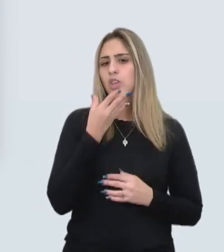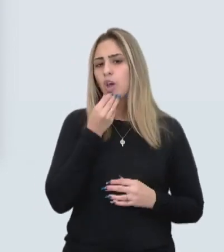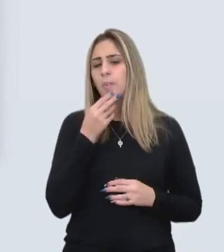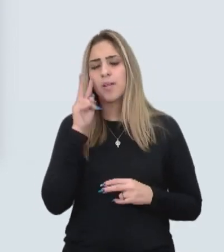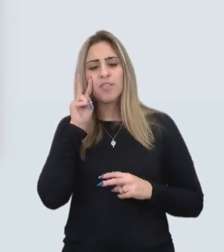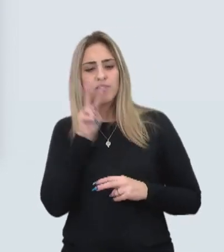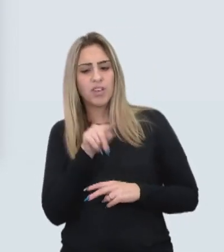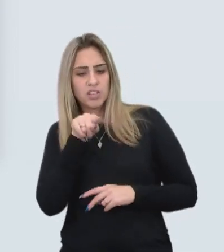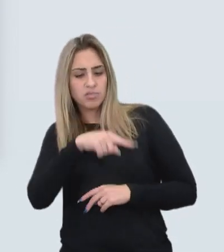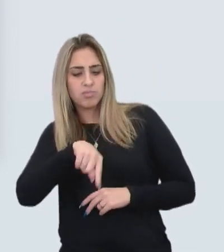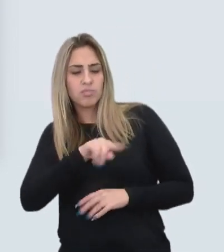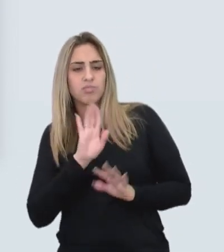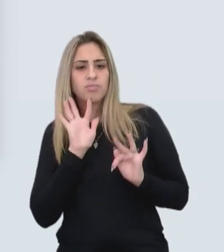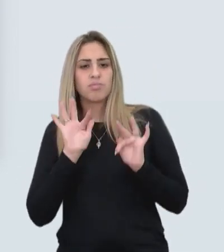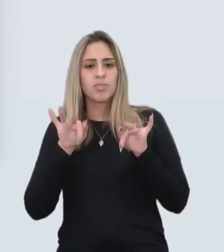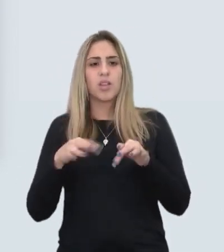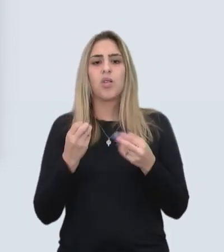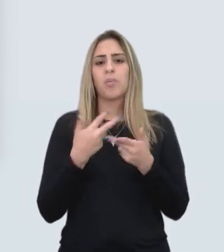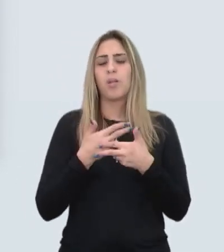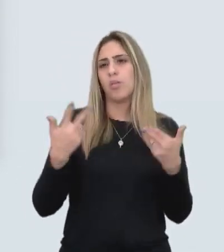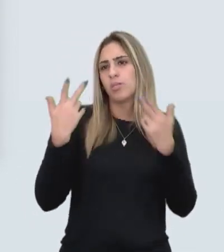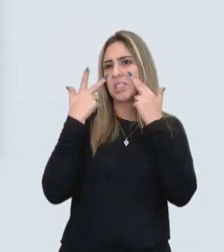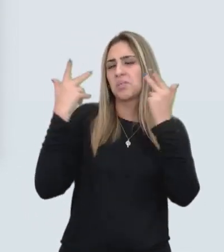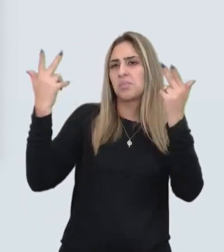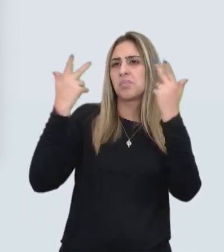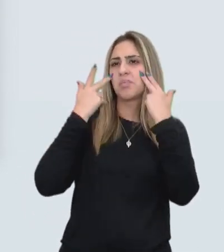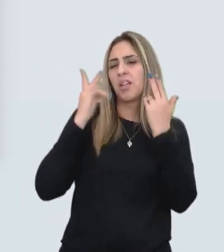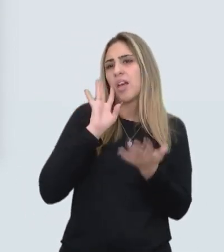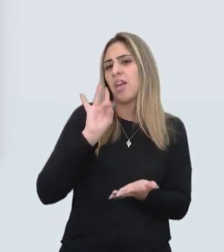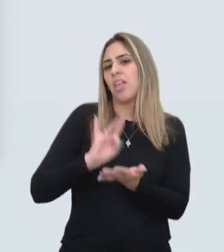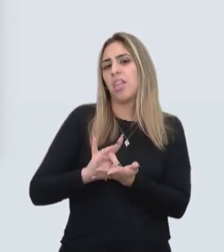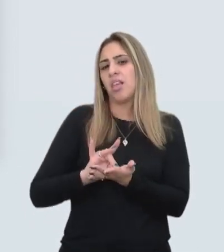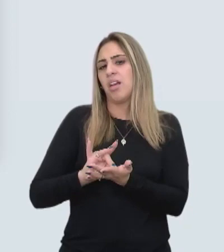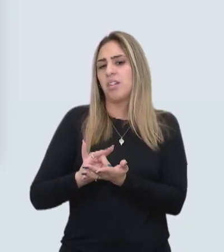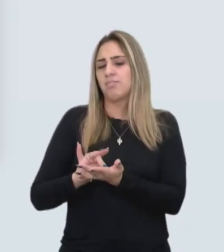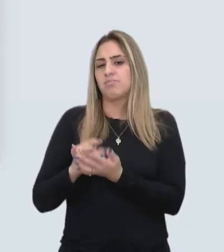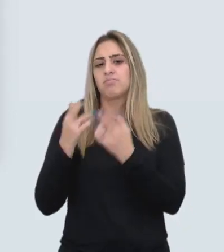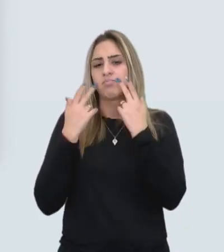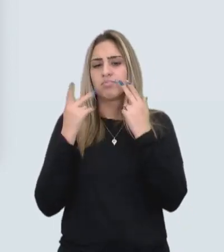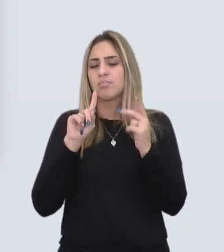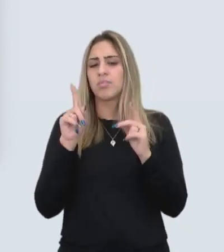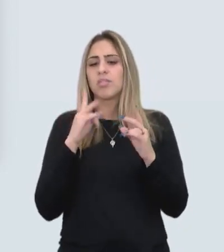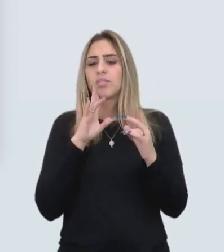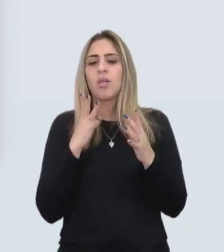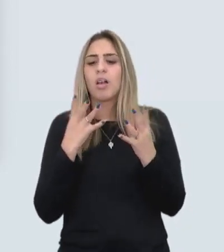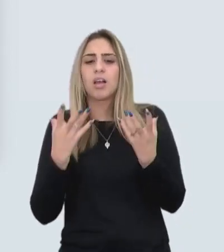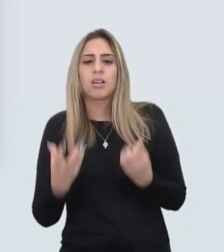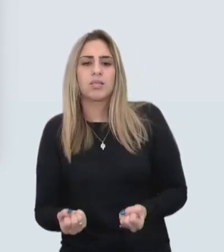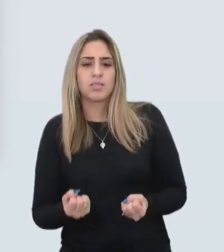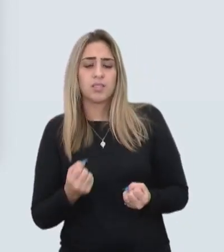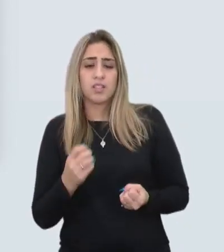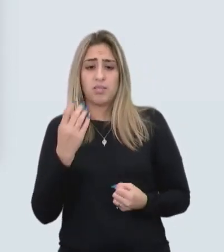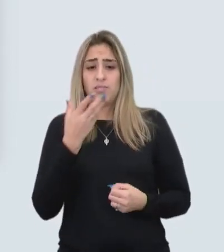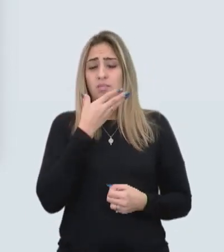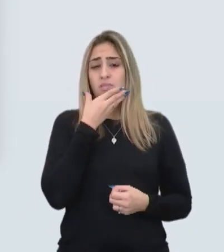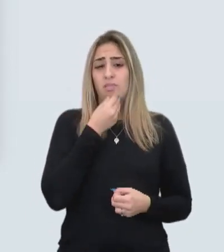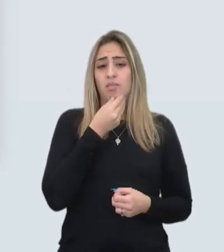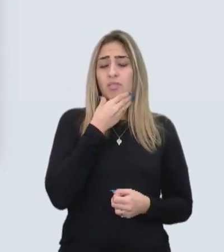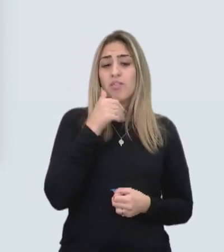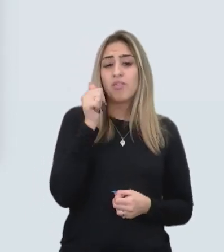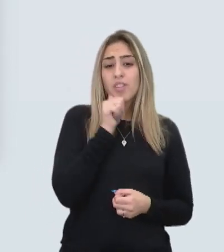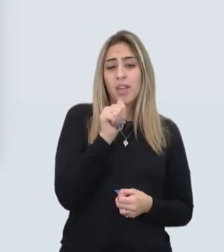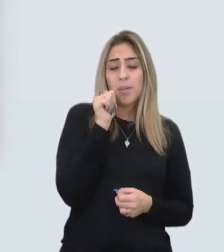isso e já tenham internalizado como uma coisa natural, quando na realidade pertence ao inaceitável. E o feminismo ele é